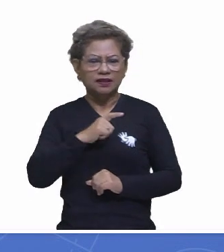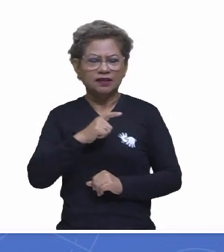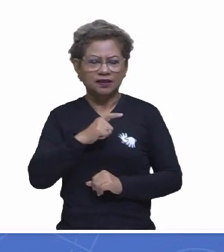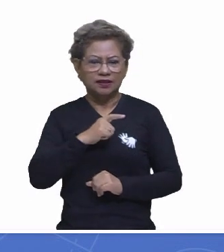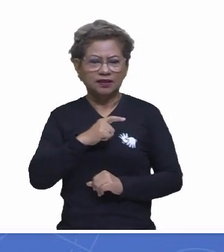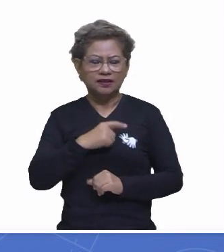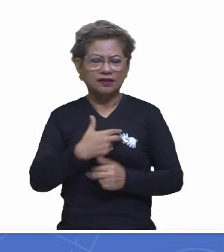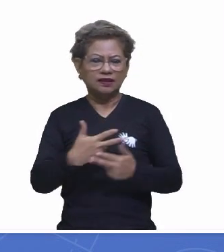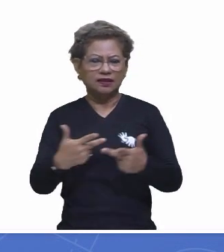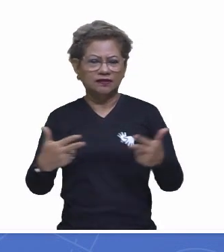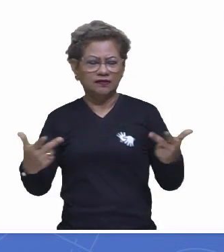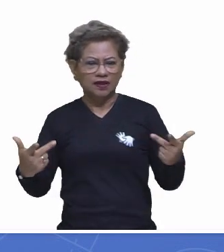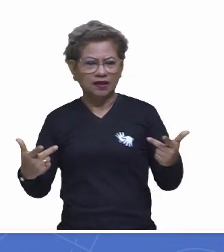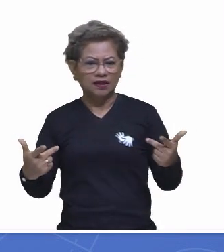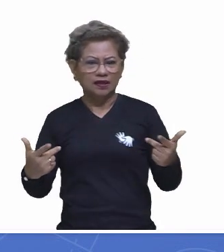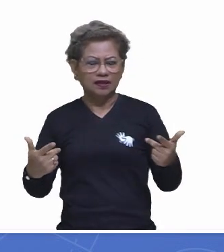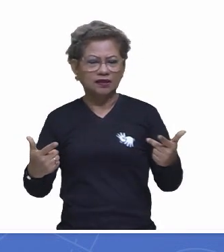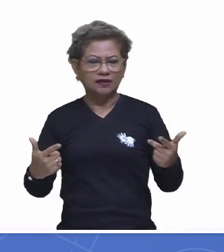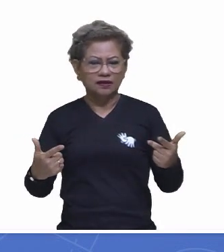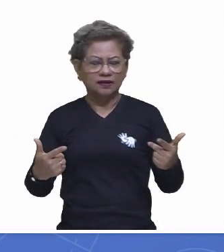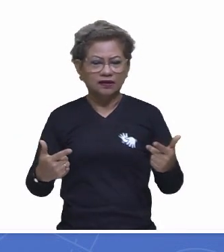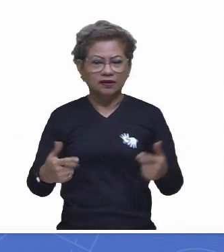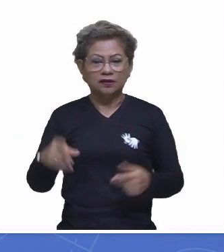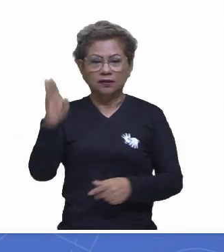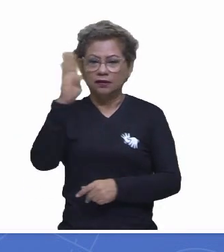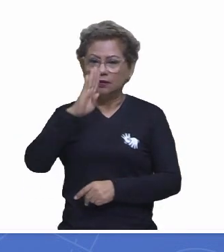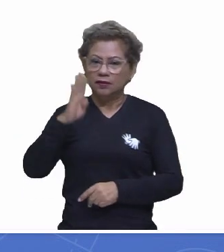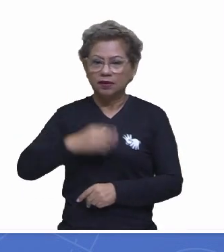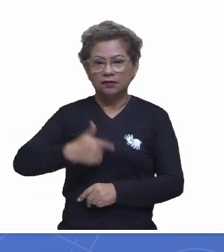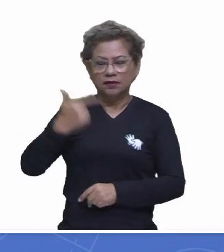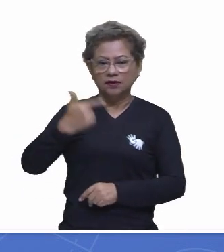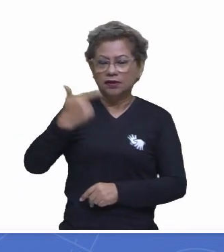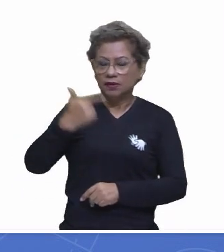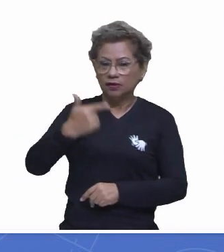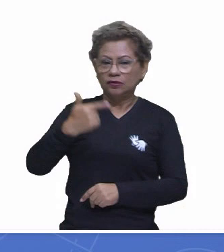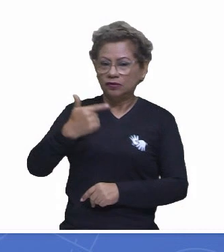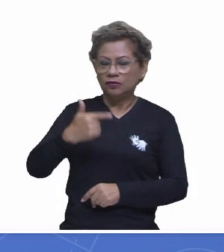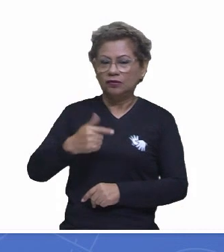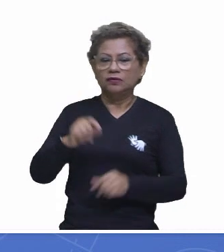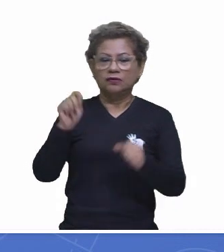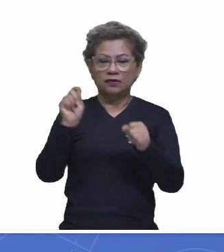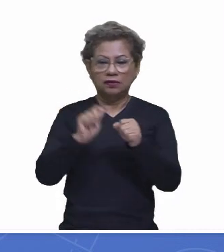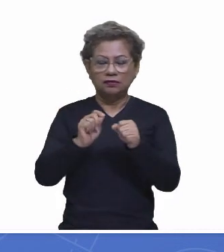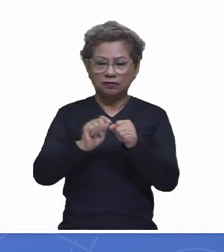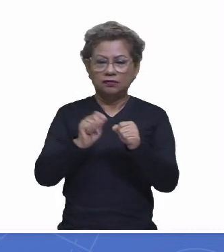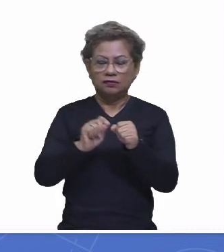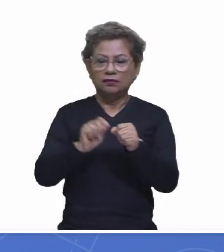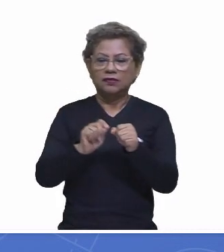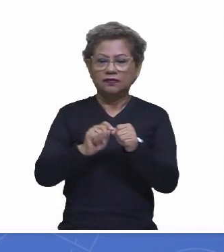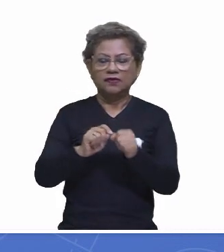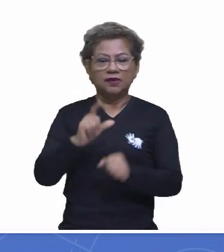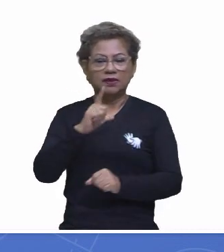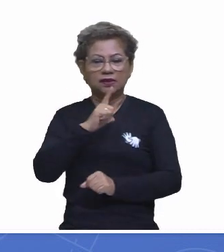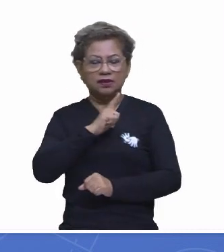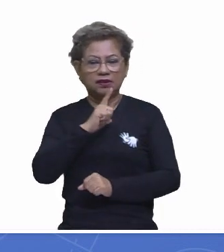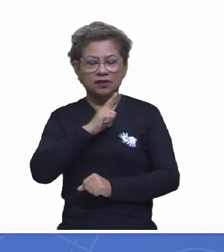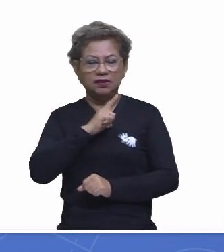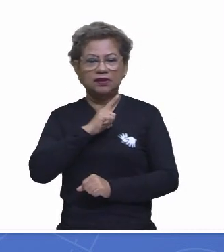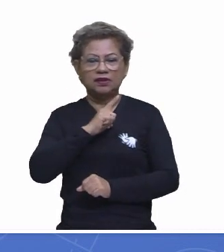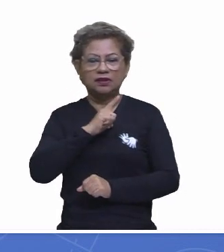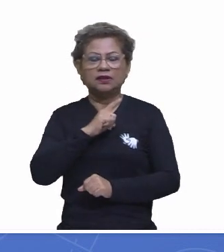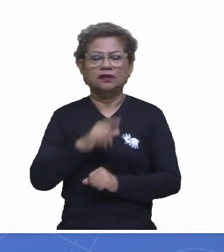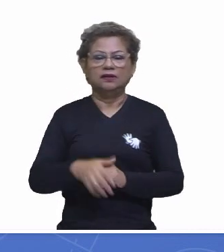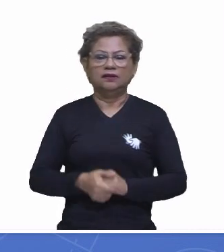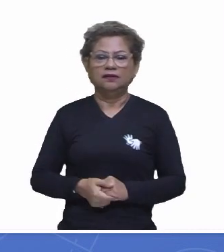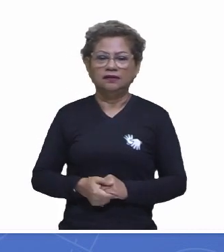Brasil, dono da segunda maior reserva do mundo desses metais, parou de extraí-los e usá-los em 2002.